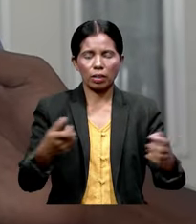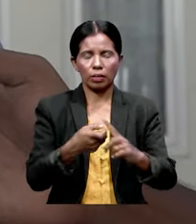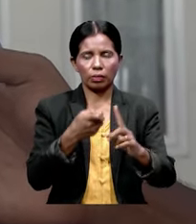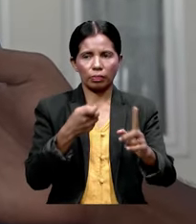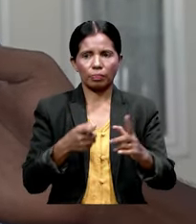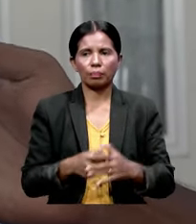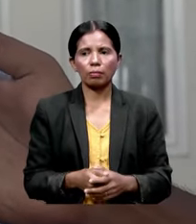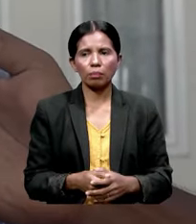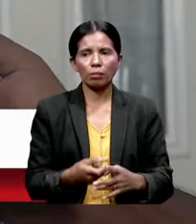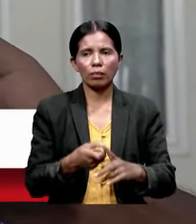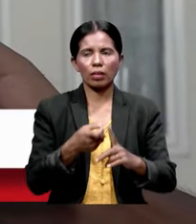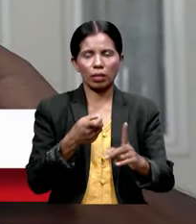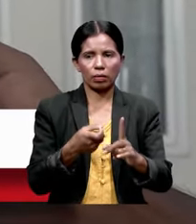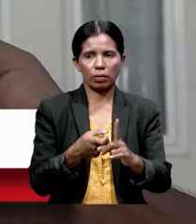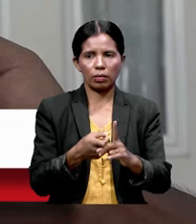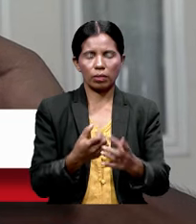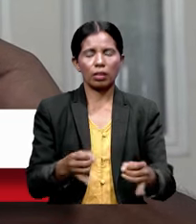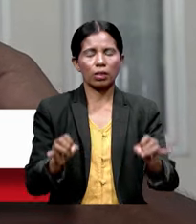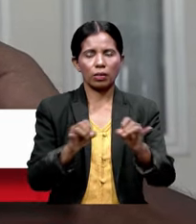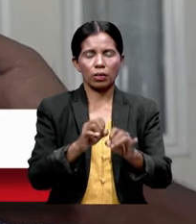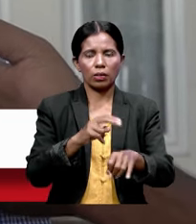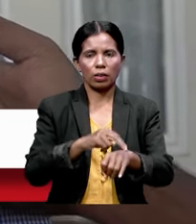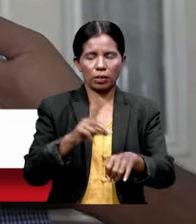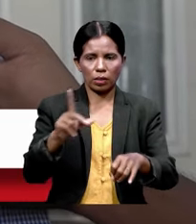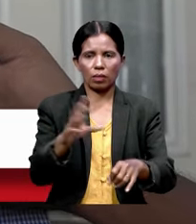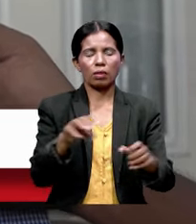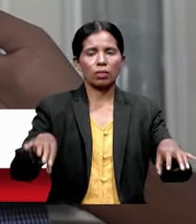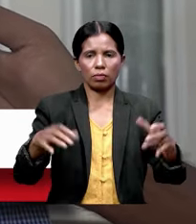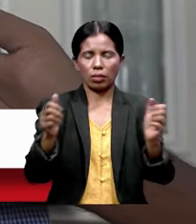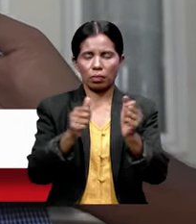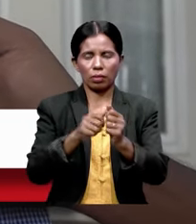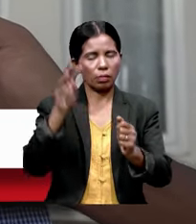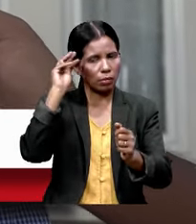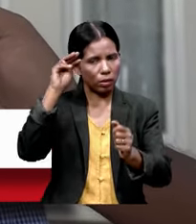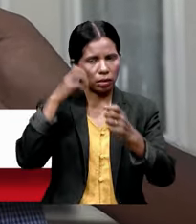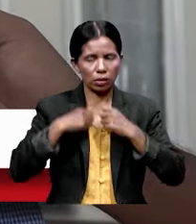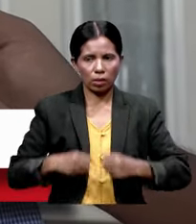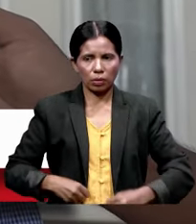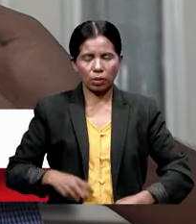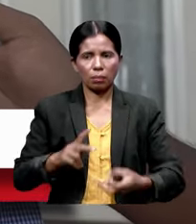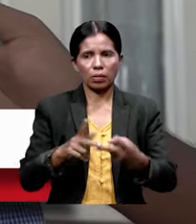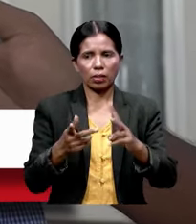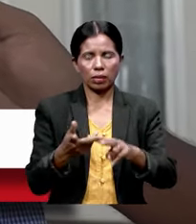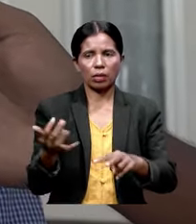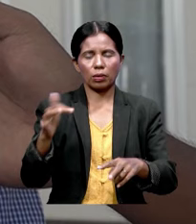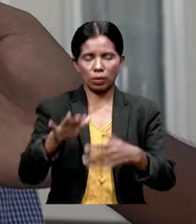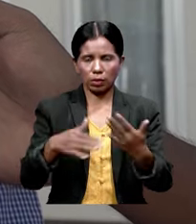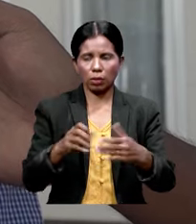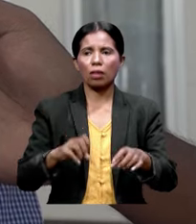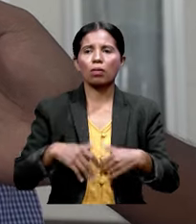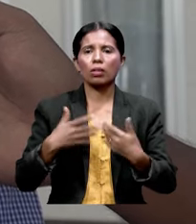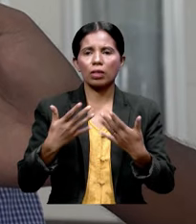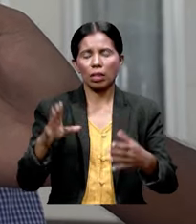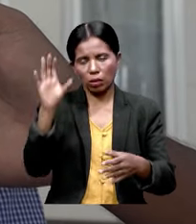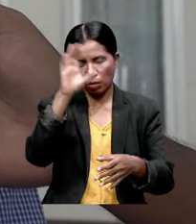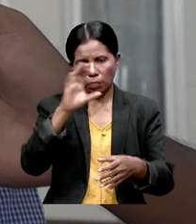maka si parte Instituto Nacional Combate Sida ho servicio mutu com ministro da Saúde ho parecer sen lugar relevante o ensama maka tu